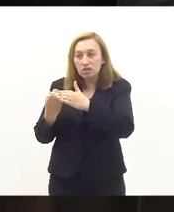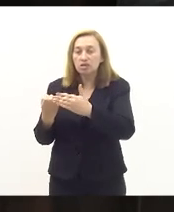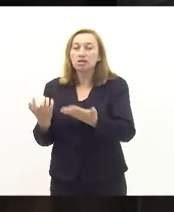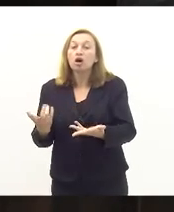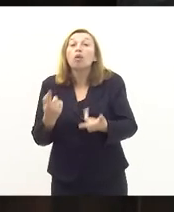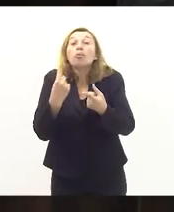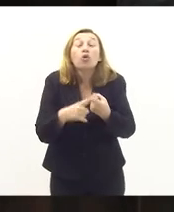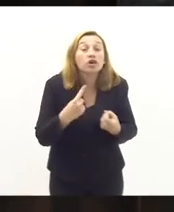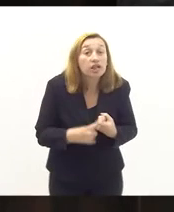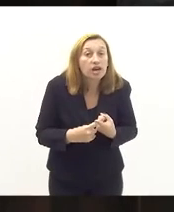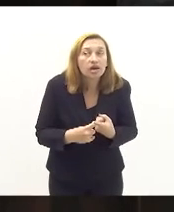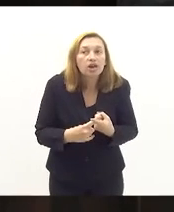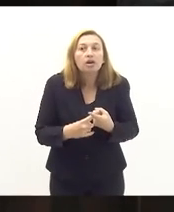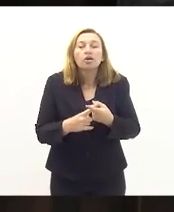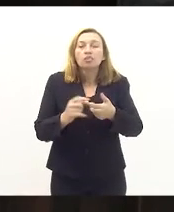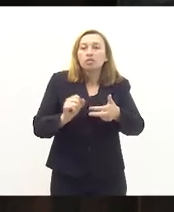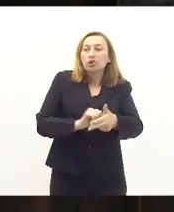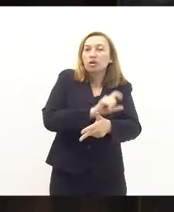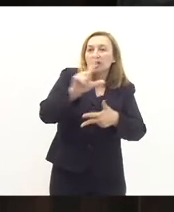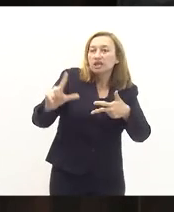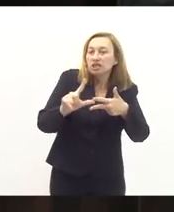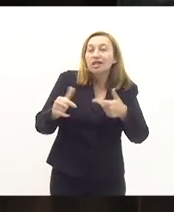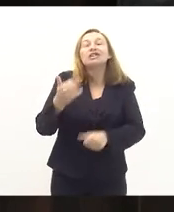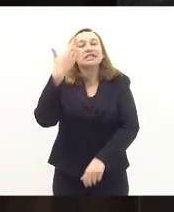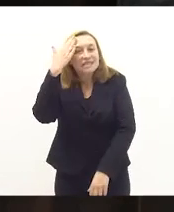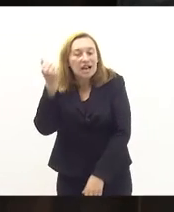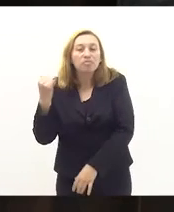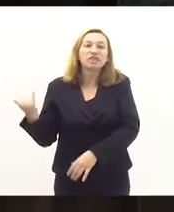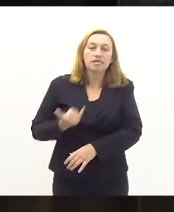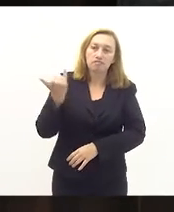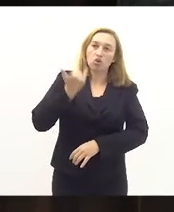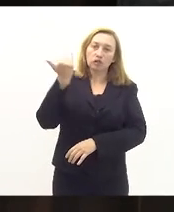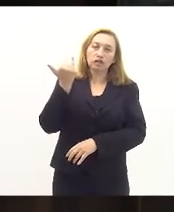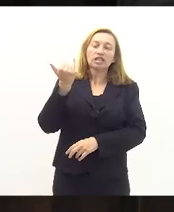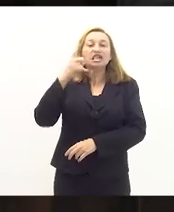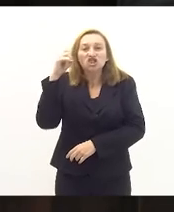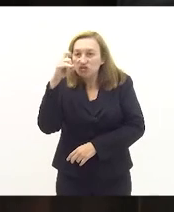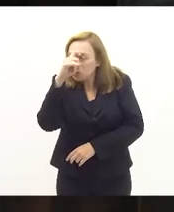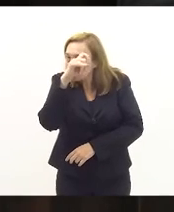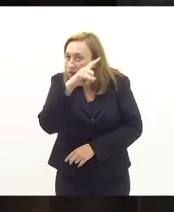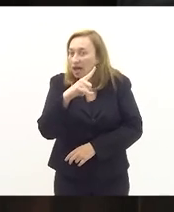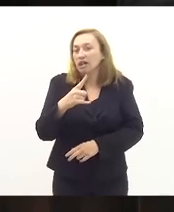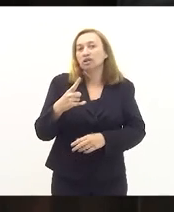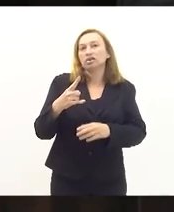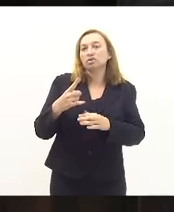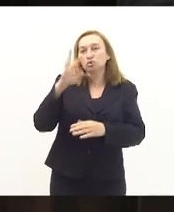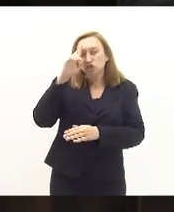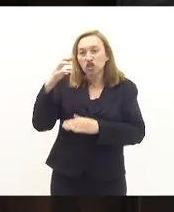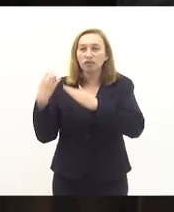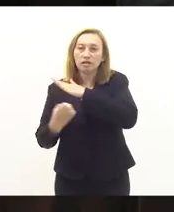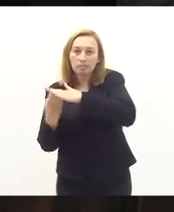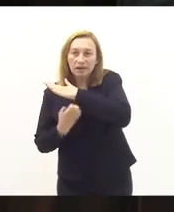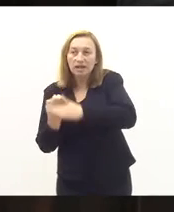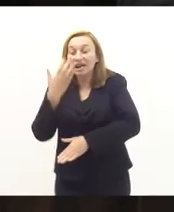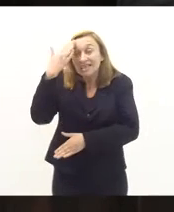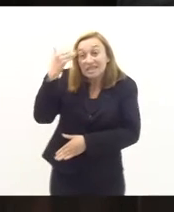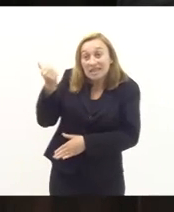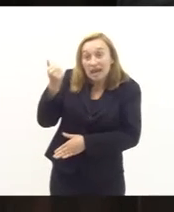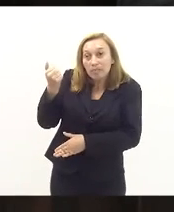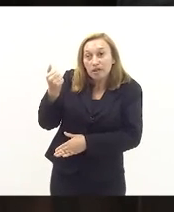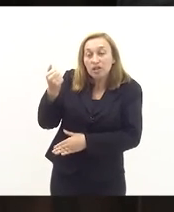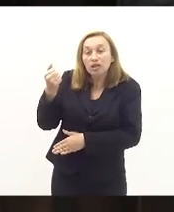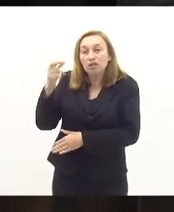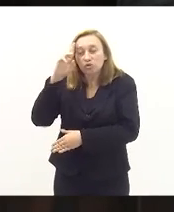porque porque o legislativo sabe da importância sábado a dificuldade do empresário sabe que empresário